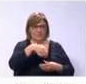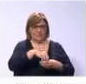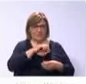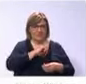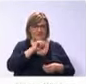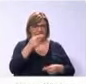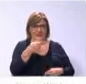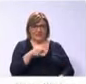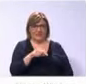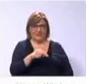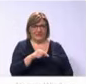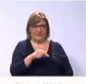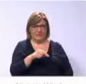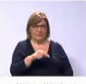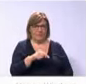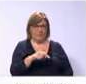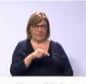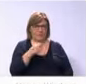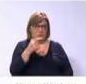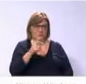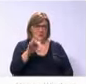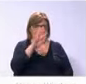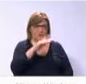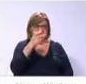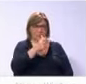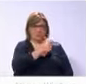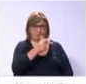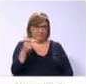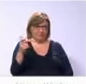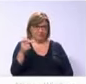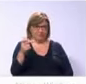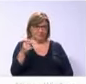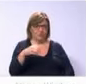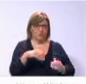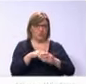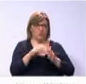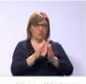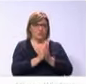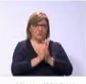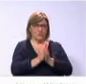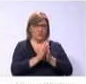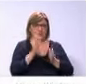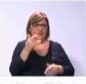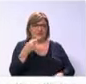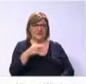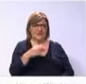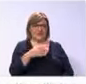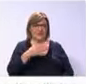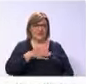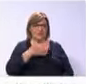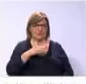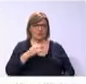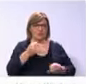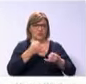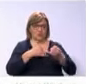anequim é também é uma das situações aqui sublinhadas jogador prometido já tinha supostamente não que isso é